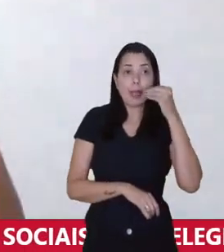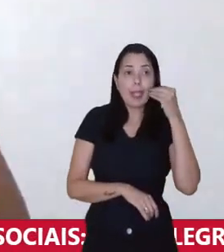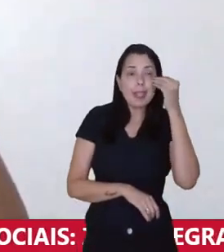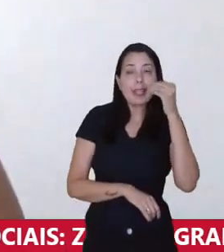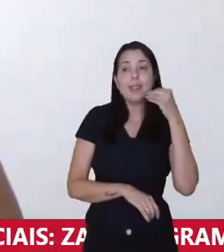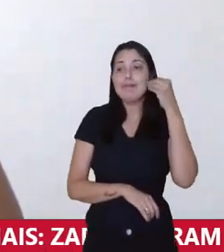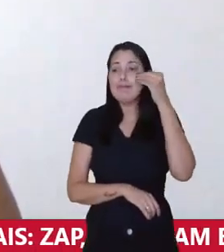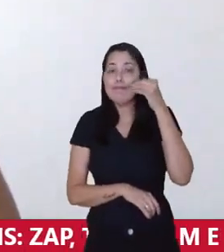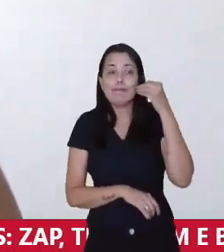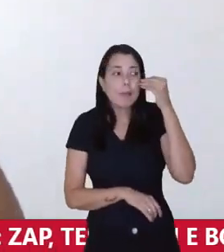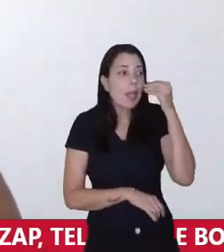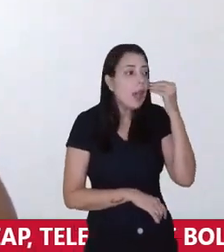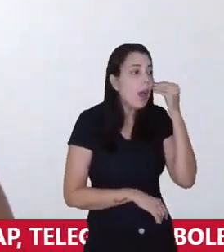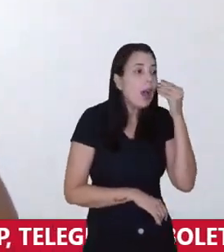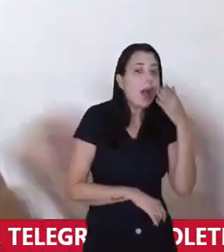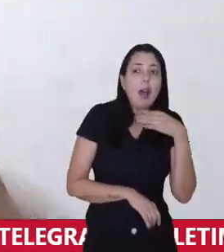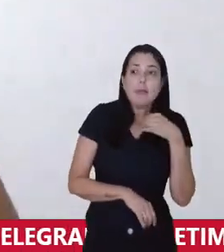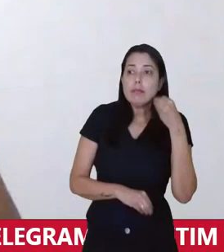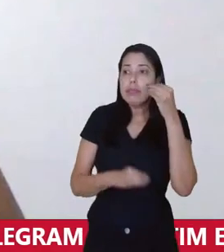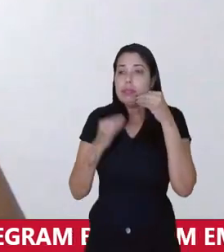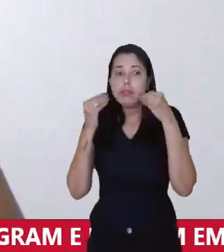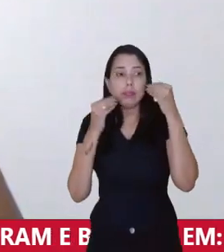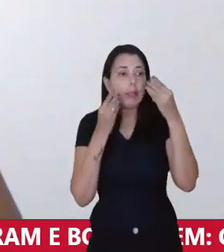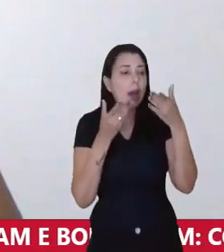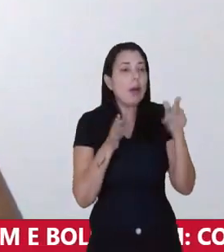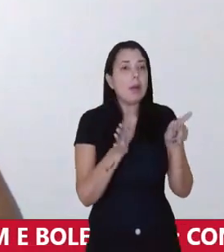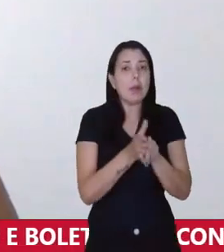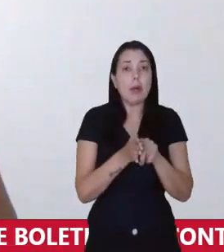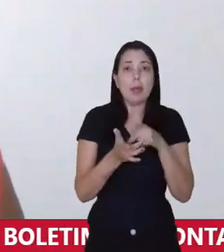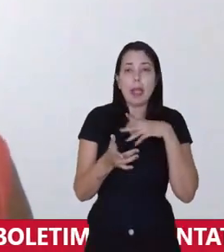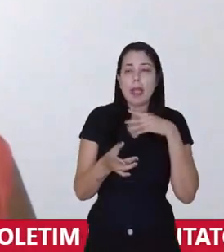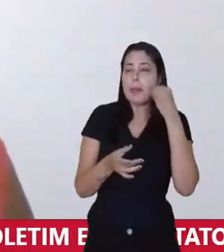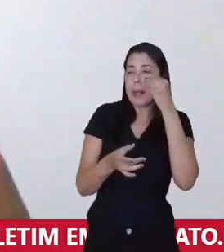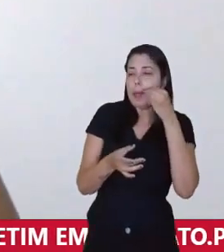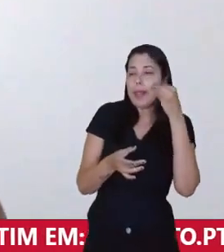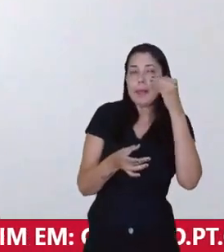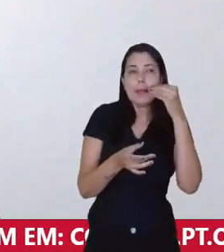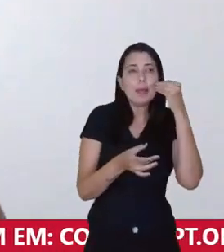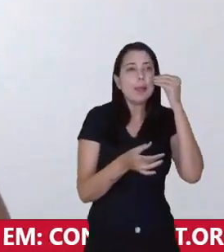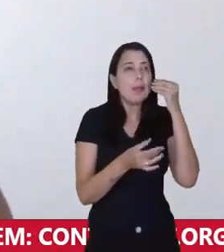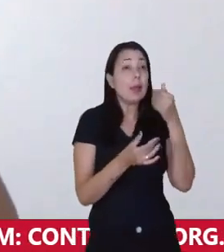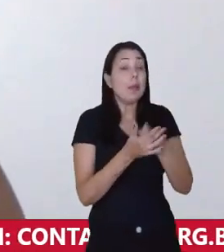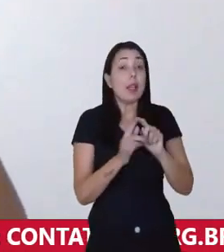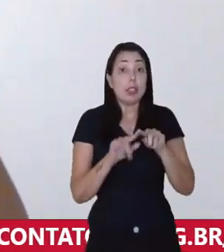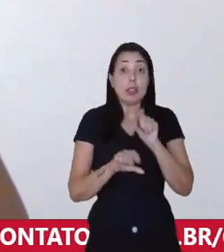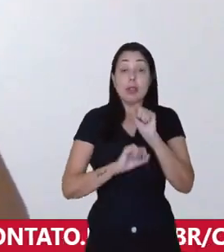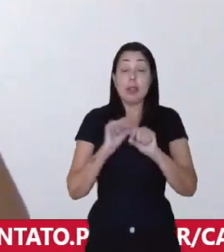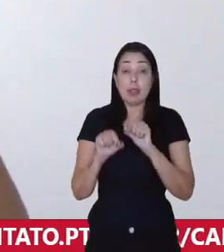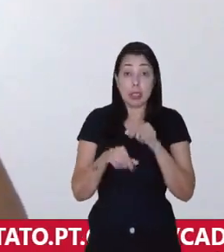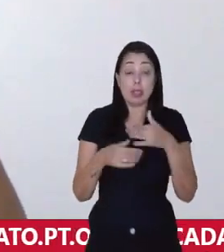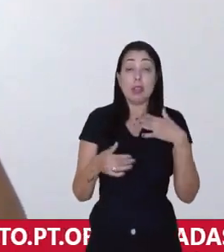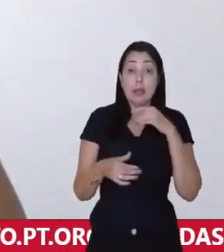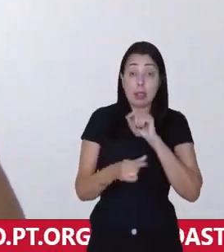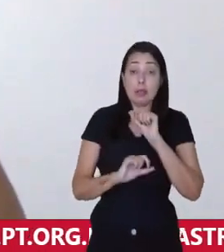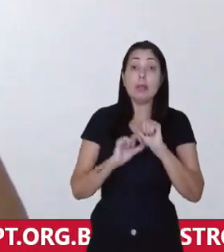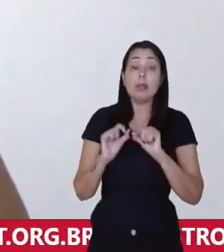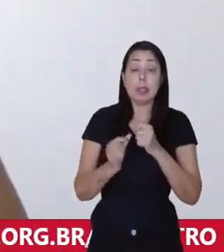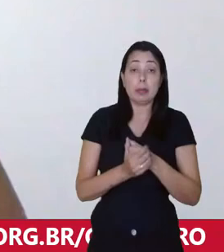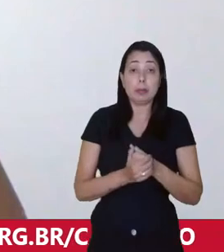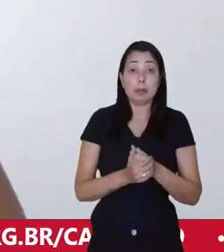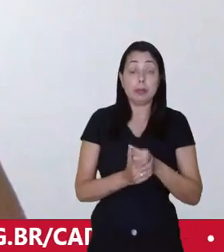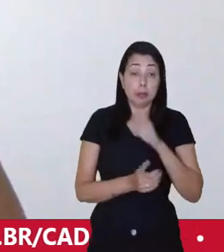estão experimentando, elas estão se apropriando, mas chega um dado momento, e eu diria que esse dado